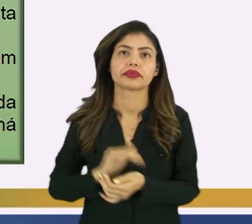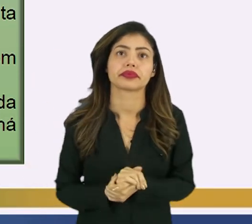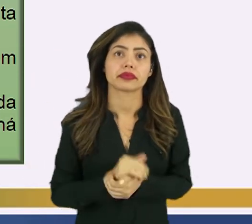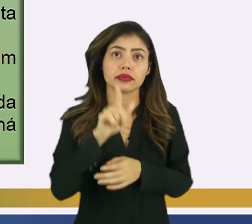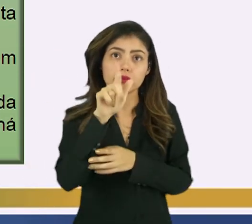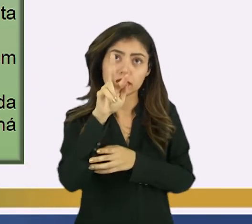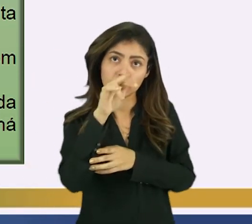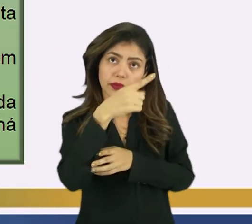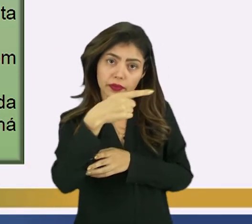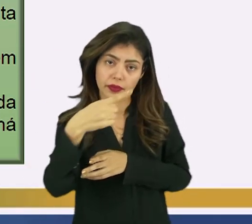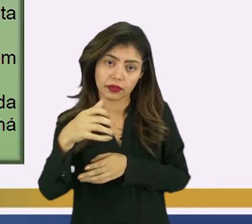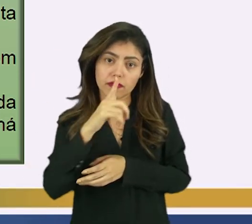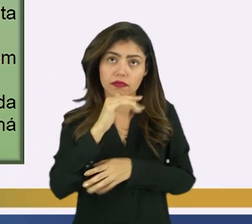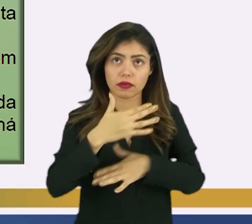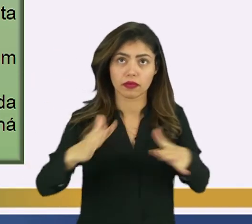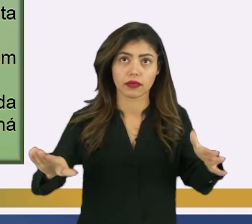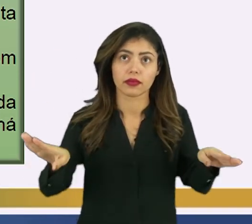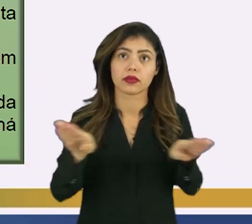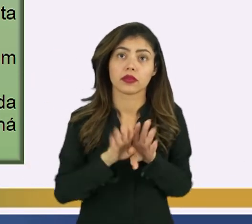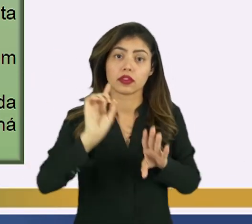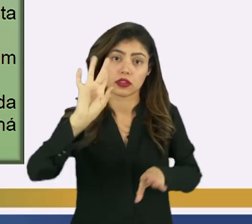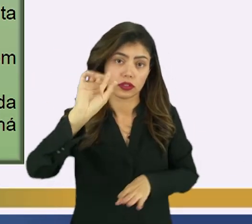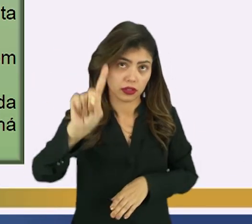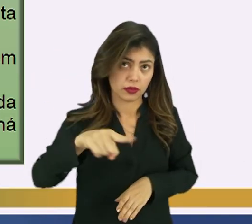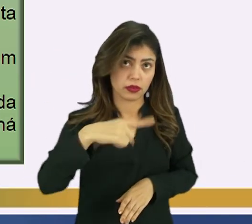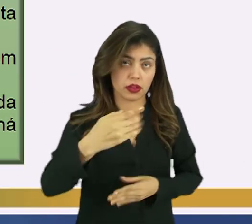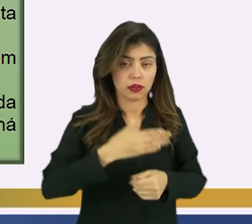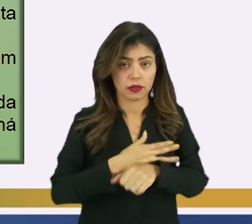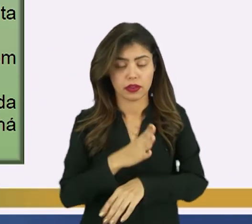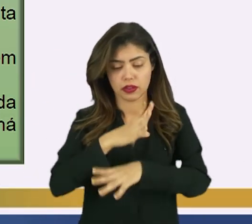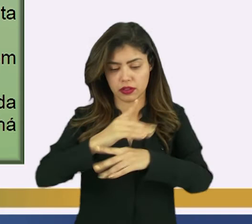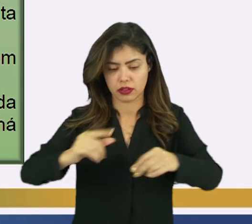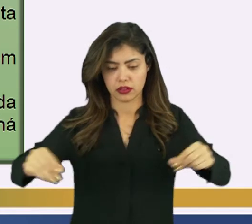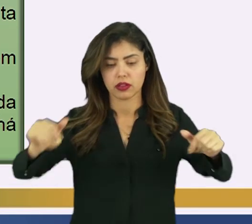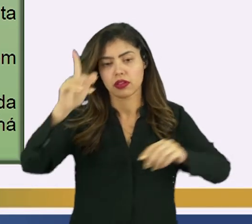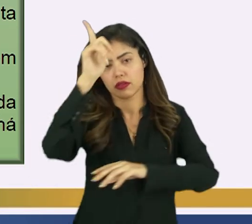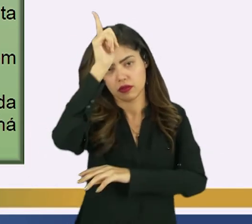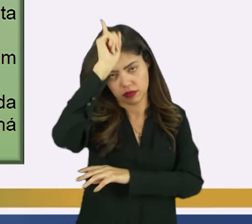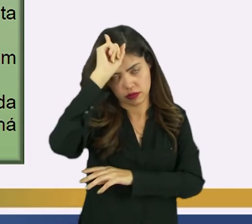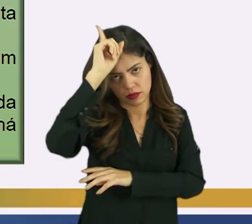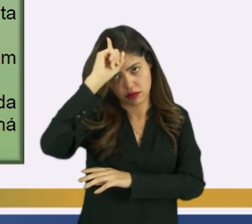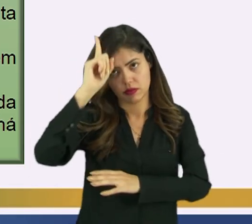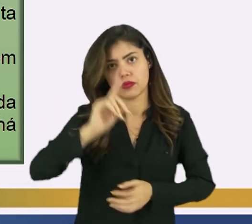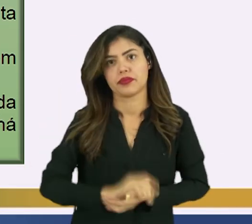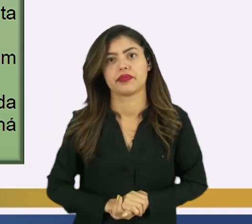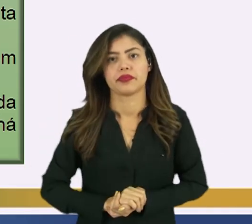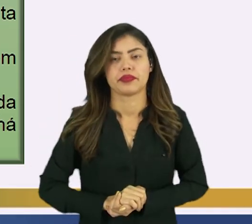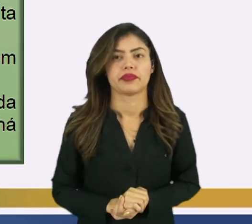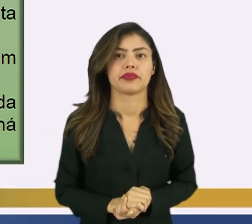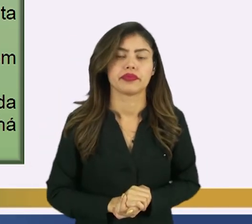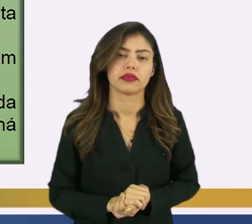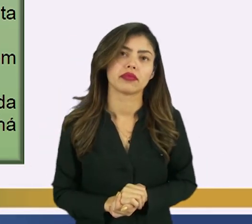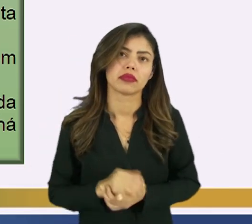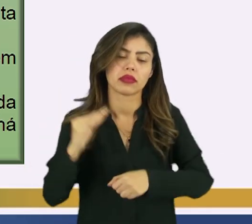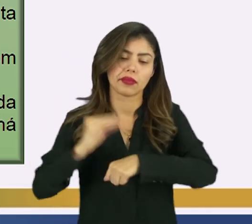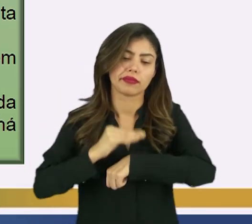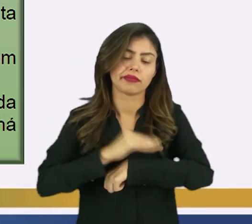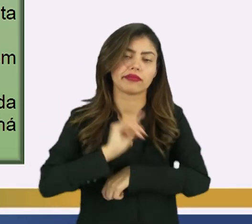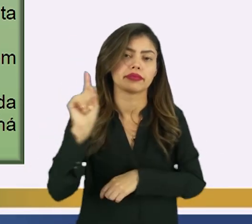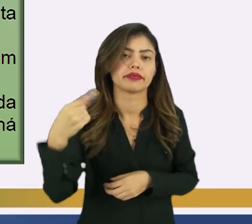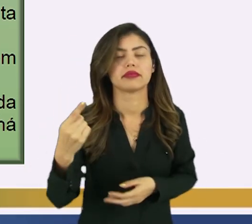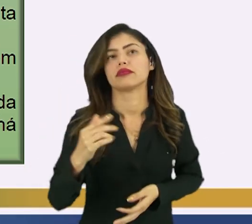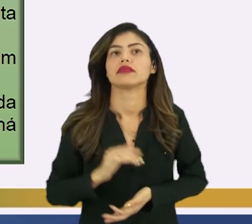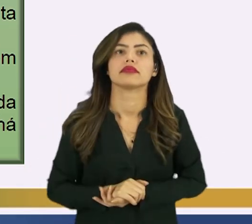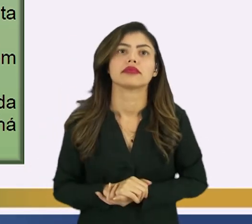reprodução. Eles têm a fase larval aquática e só depois ele passa pela metamorfose e chega à sua forma adulta terrestre. Então, são